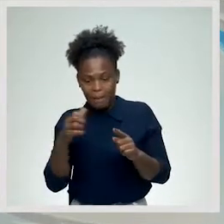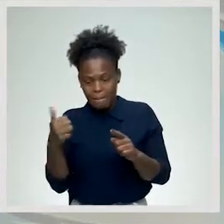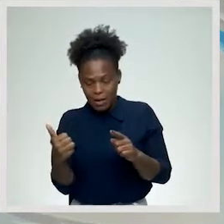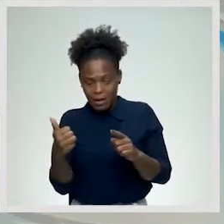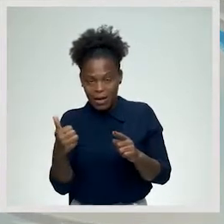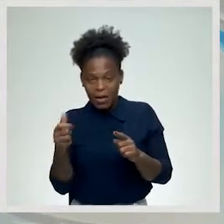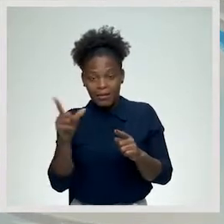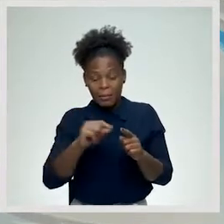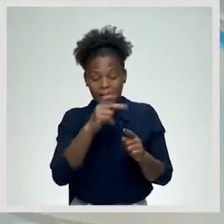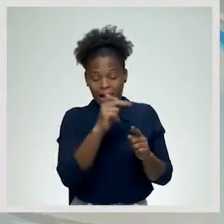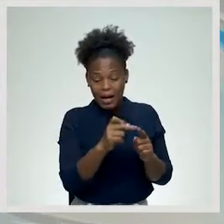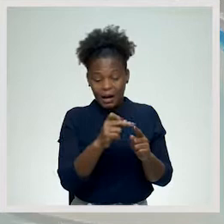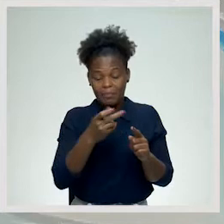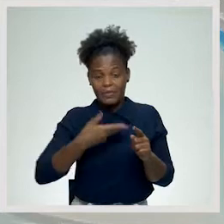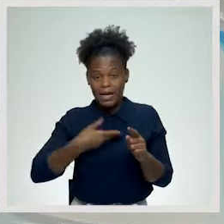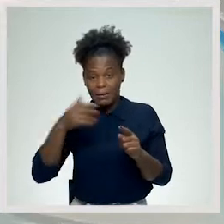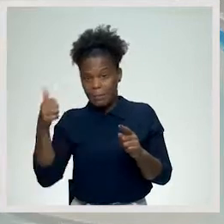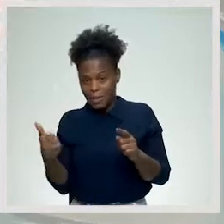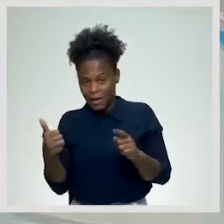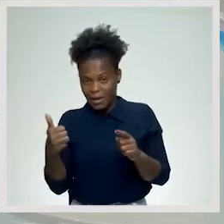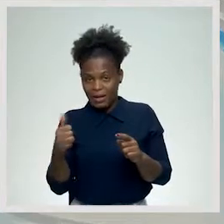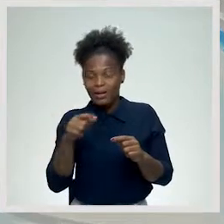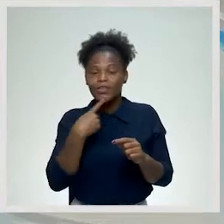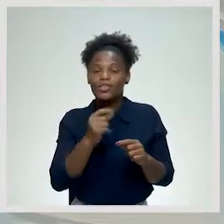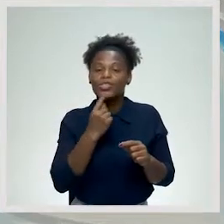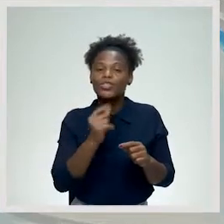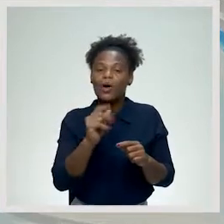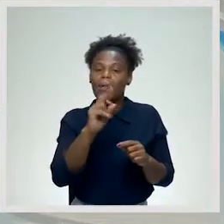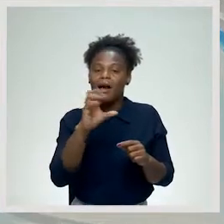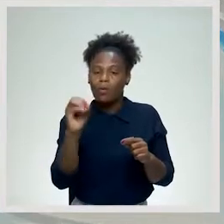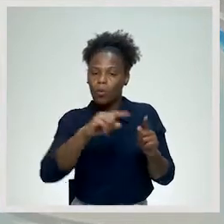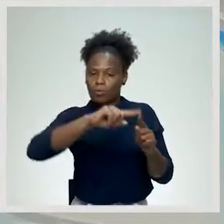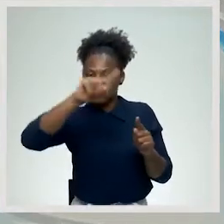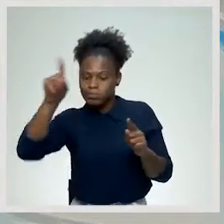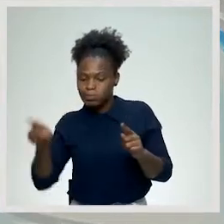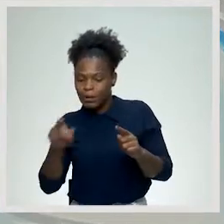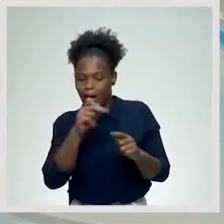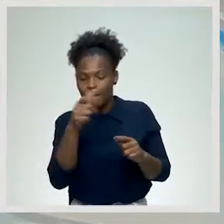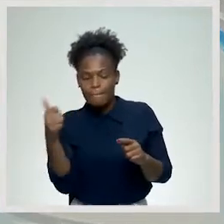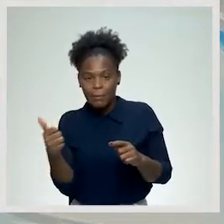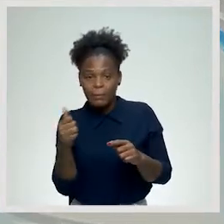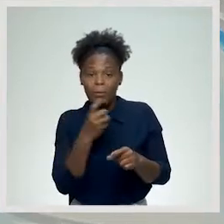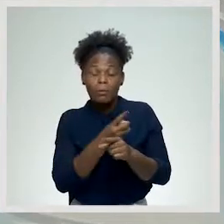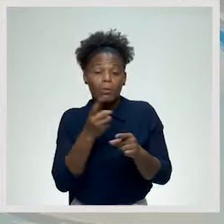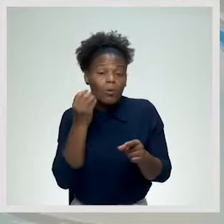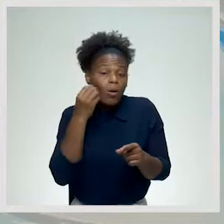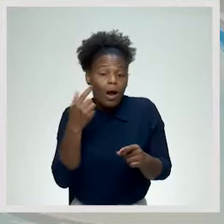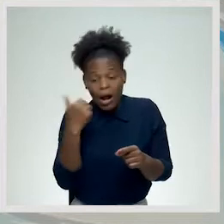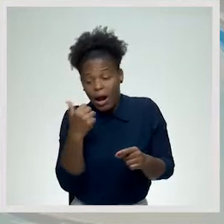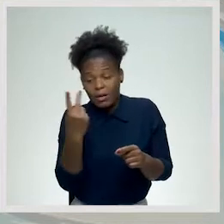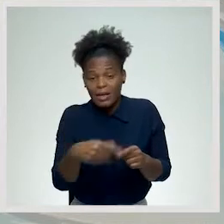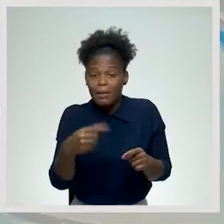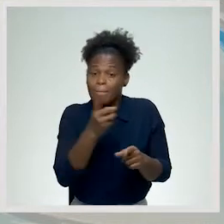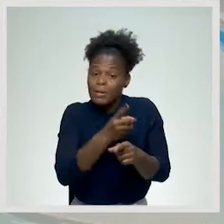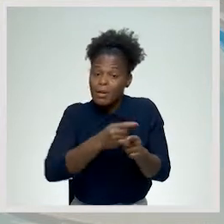ACB e ADB é o arco AB. Como tem o mesmo